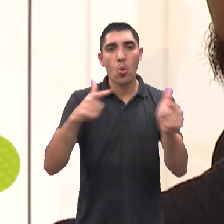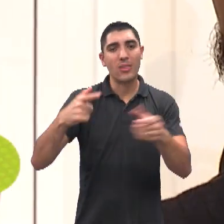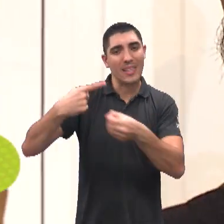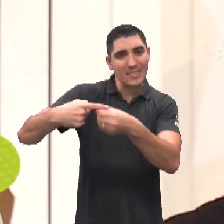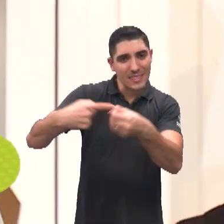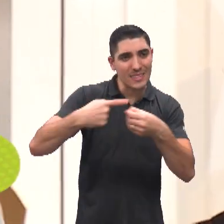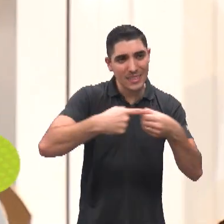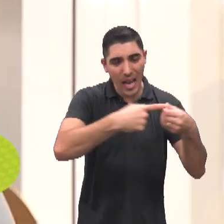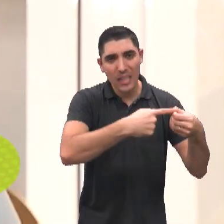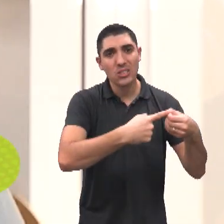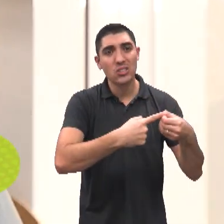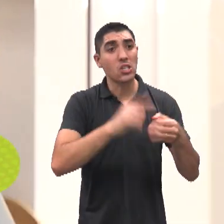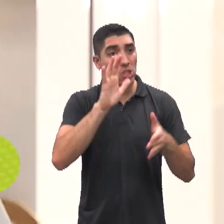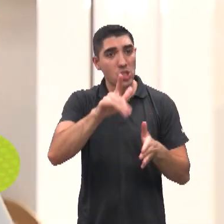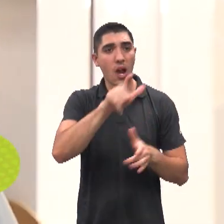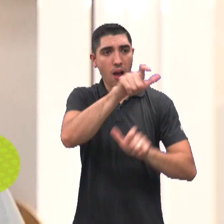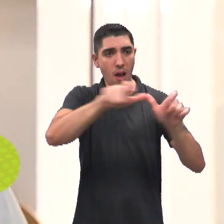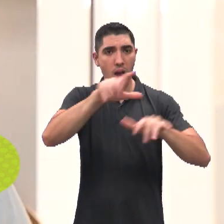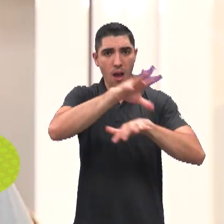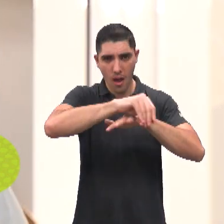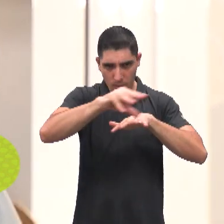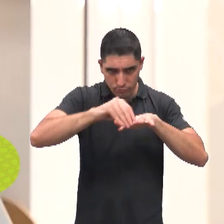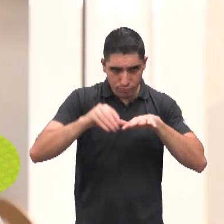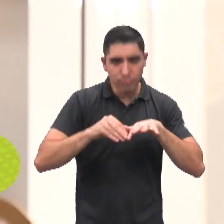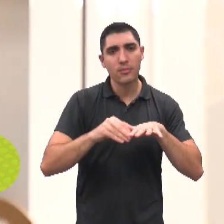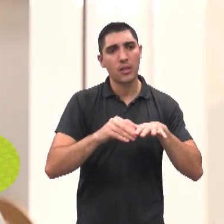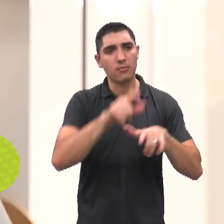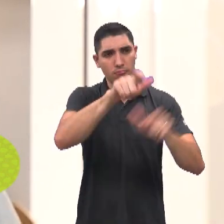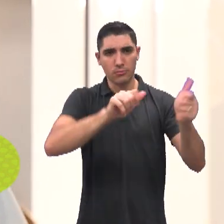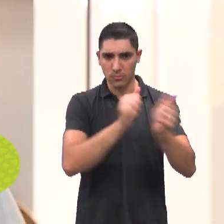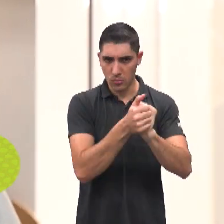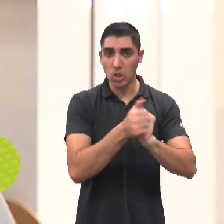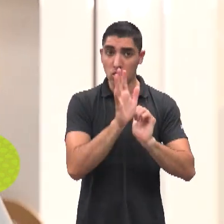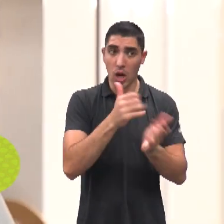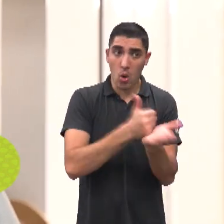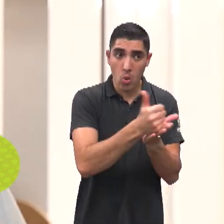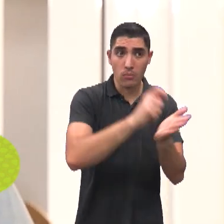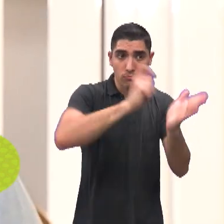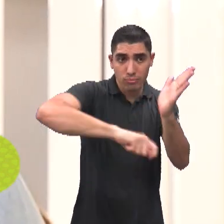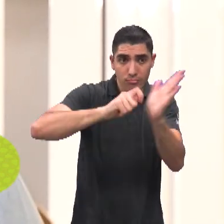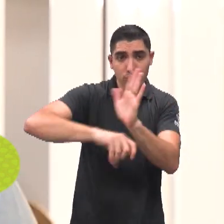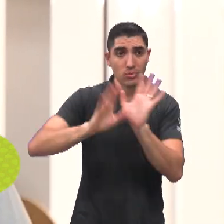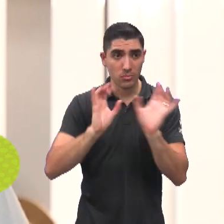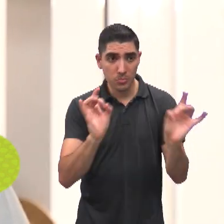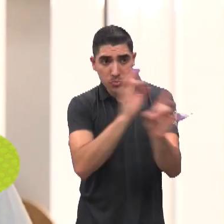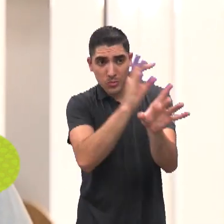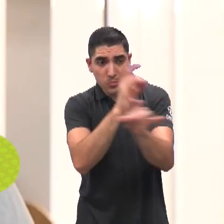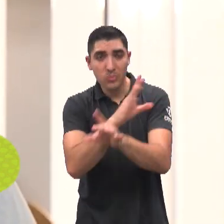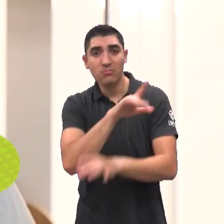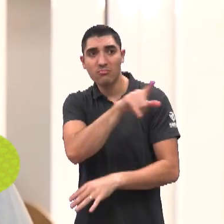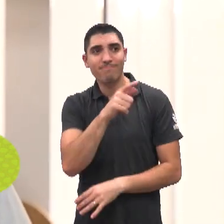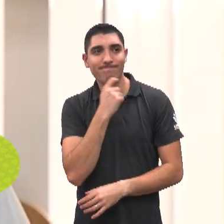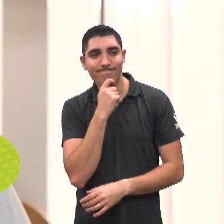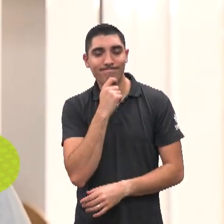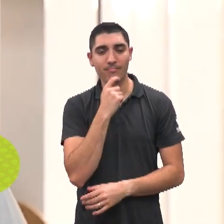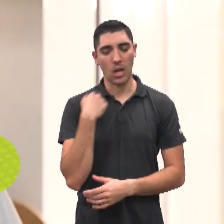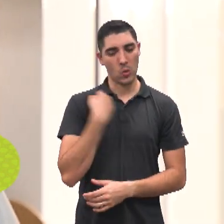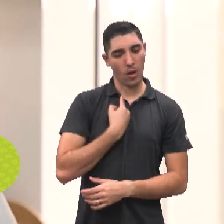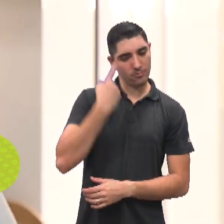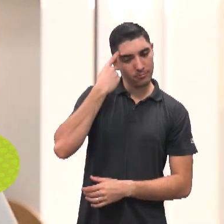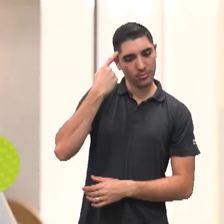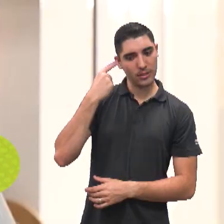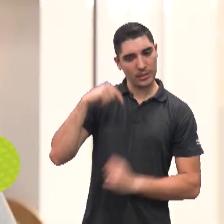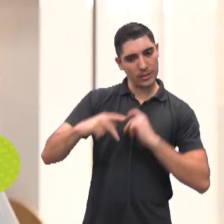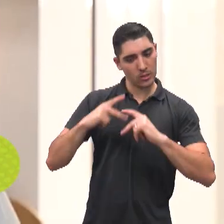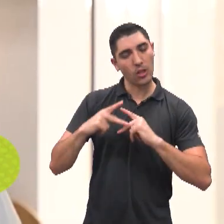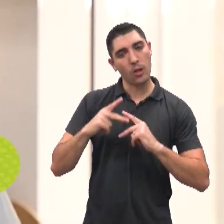seus atletas contratados, coisa e tal, o período que eles já deixaram à disposição para os jogos, nem isso aconteceria. Então, se a gente não abraça e traz isso para cá,